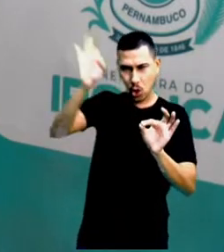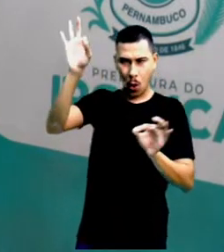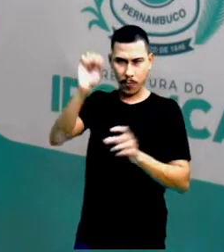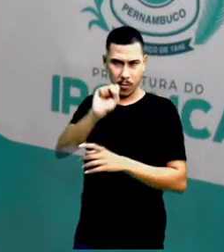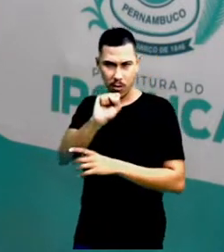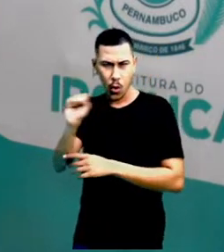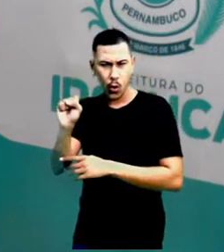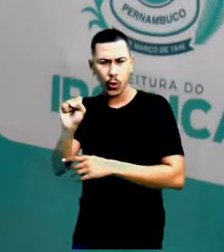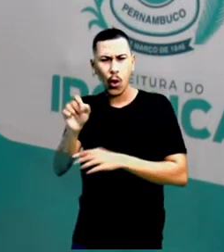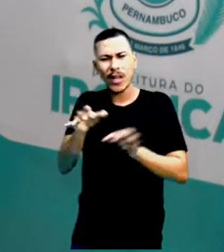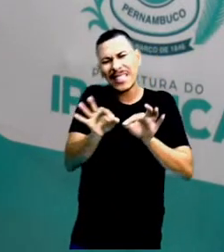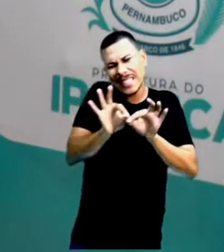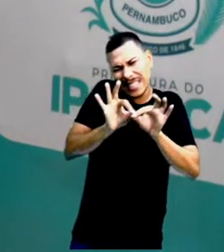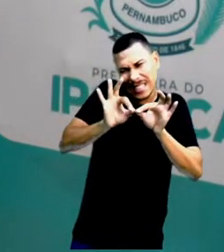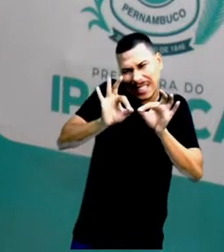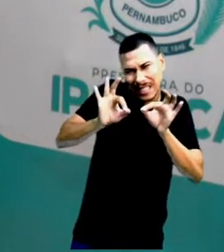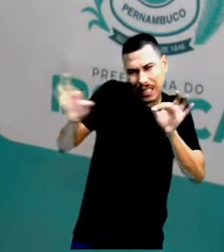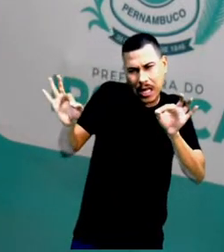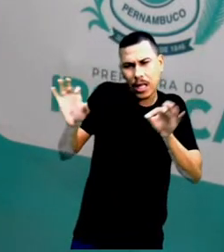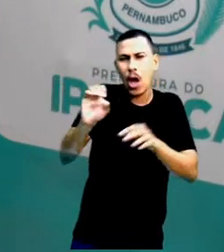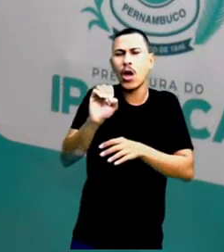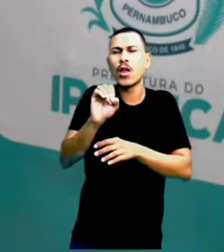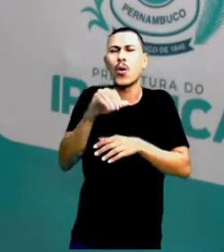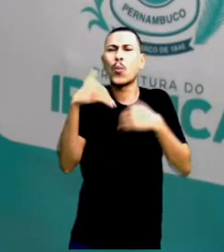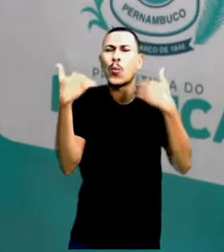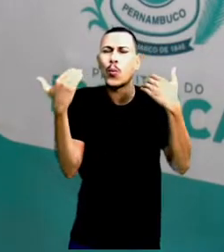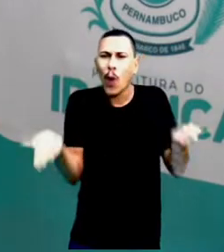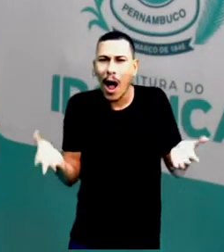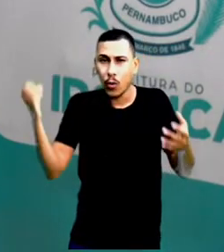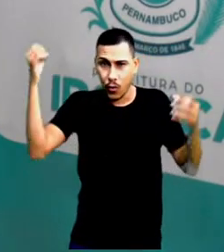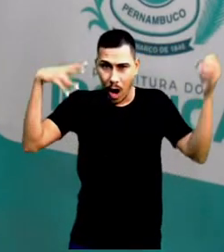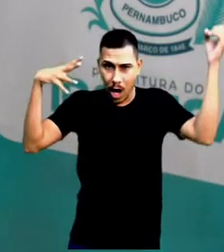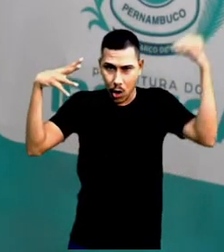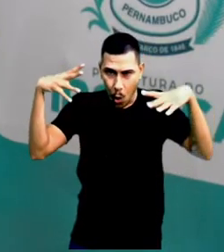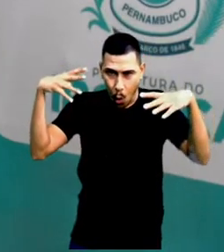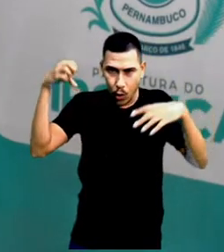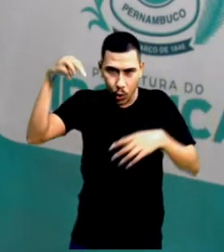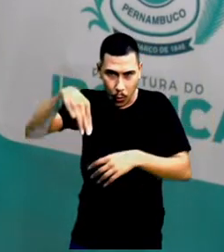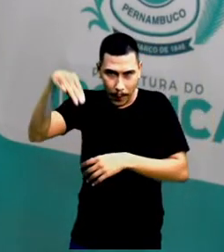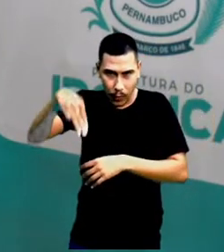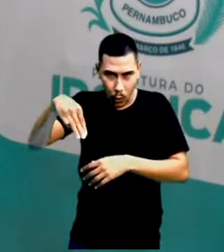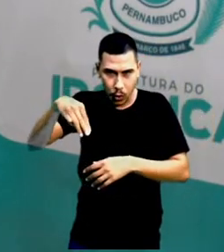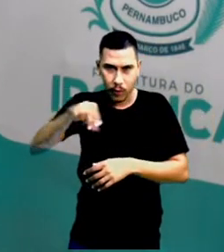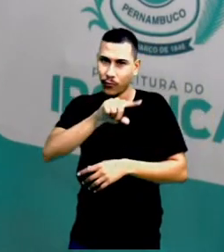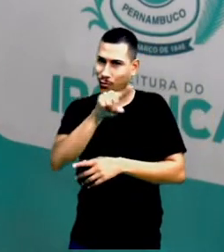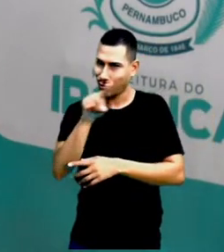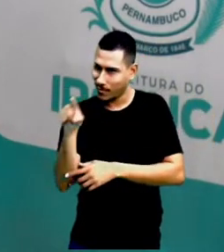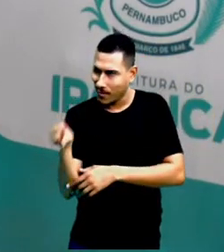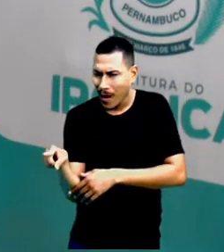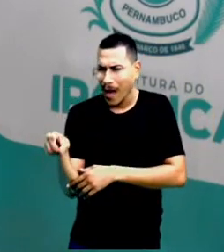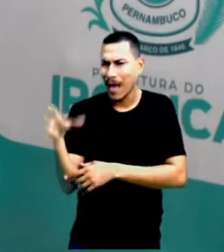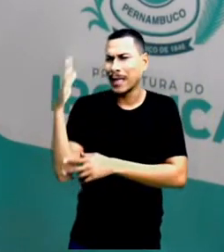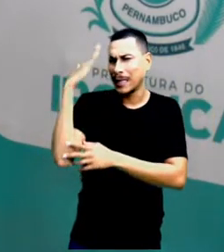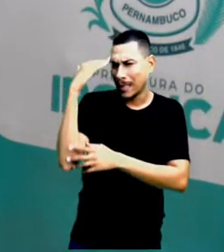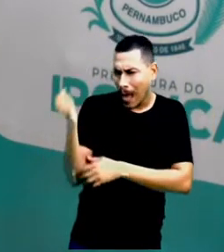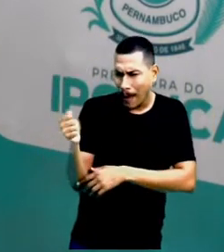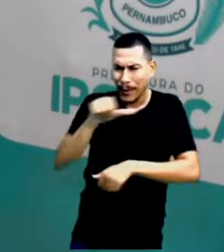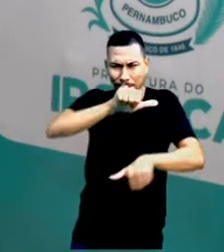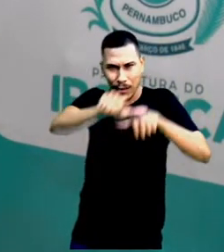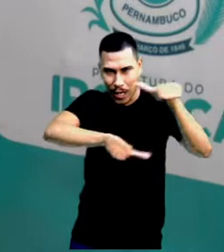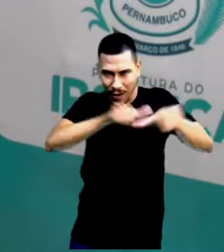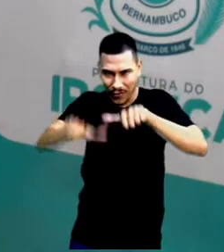Que distância percorre a luz num minuto? Você já aprendeu a transformar esse número